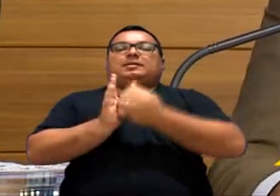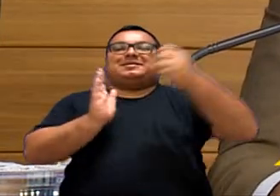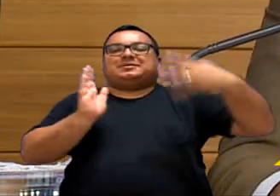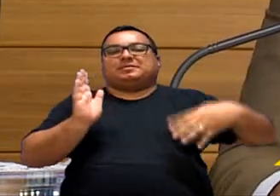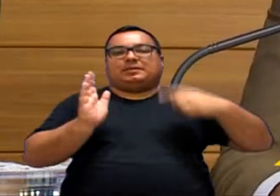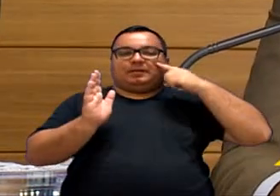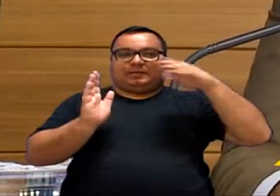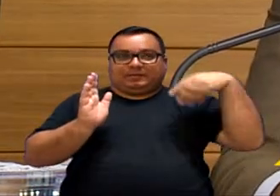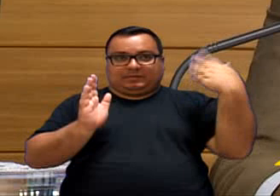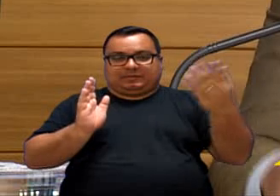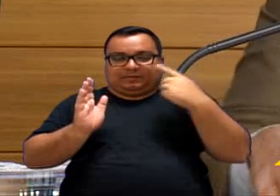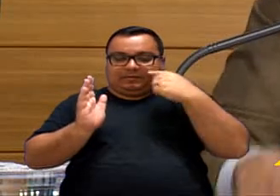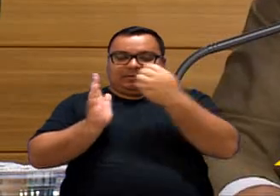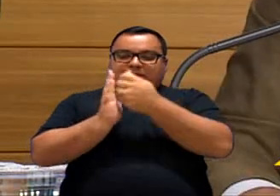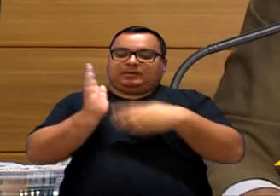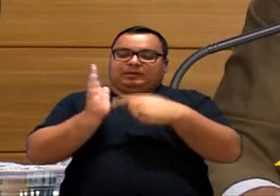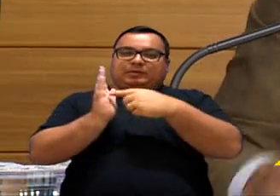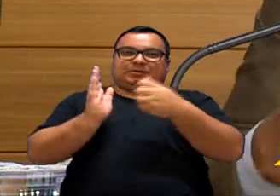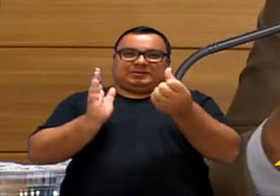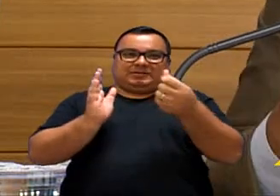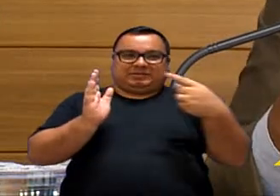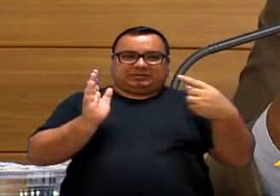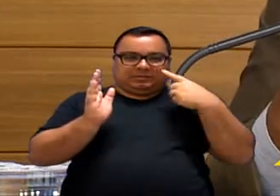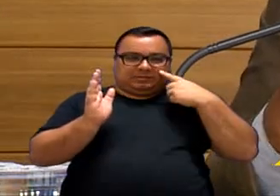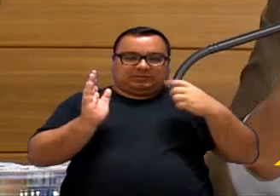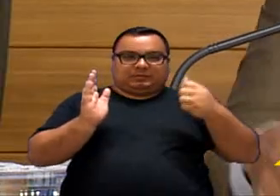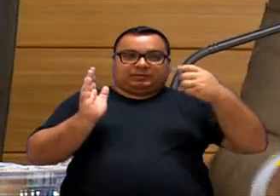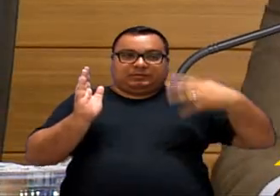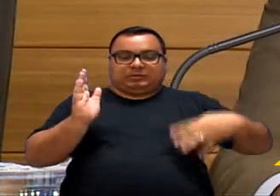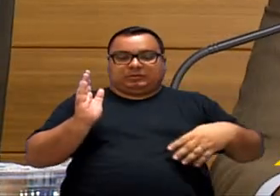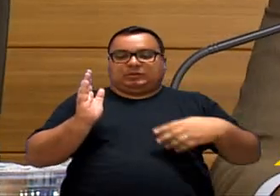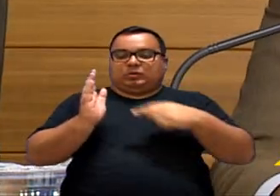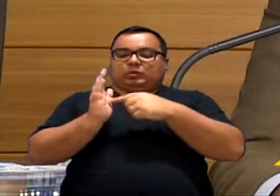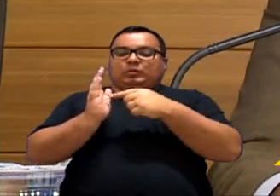ordinária 61ª, protocolo número